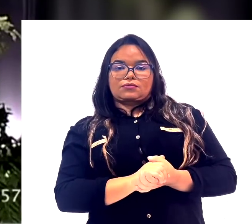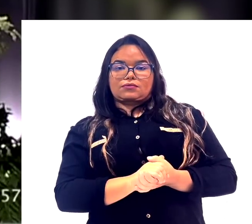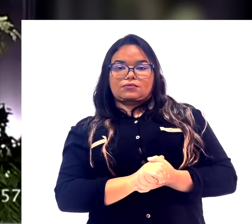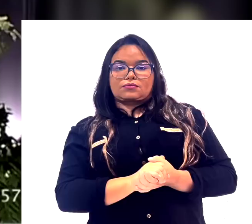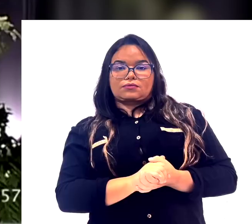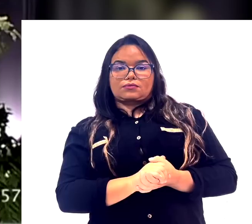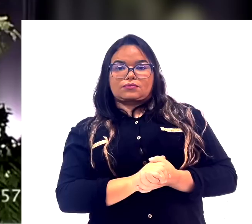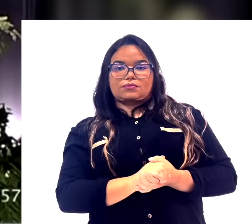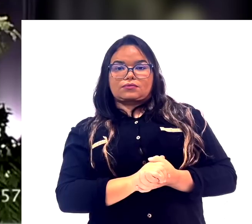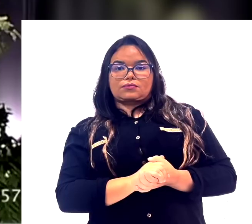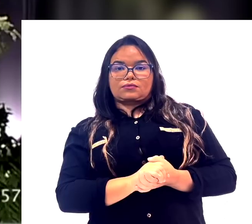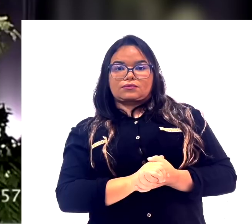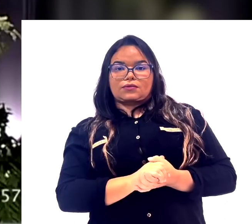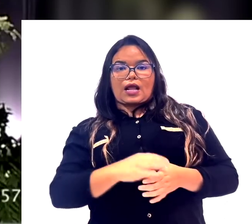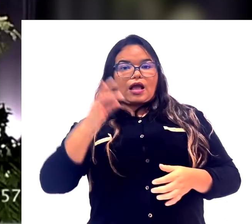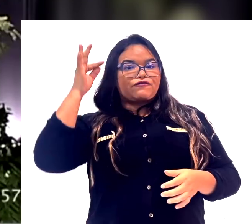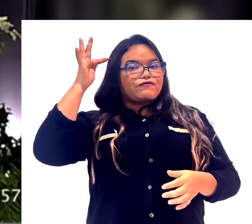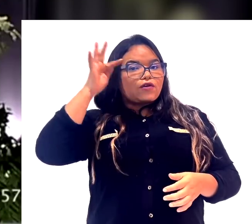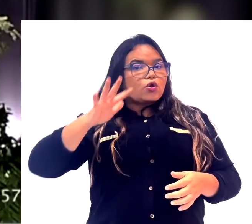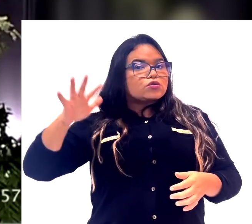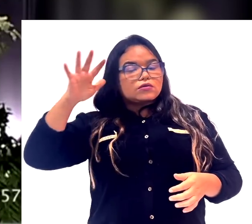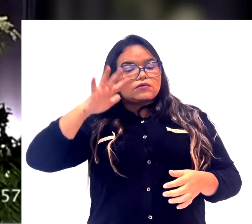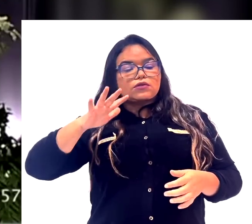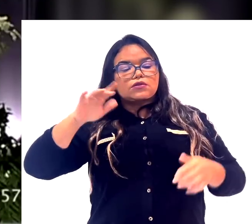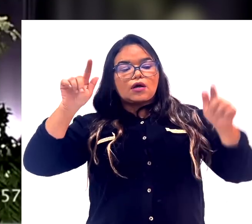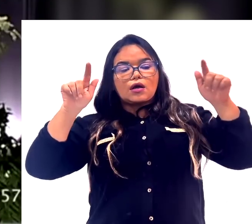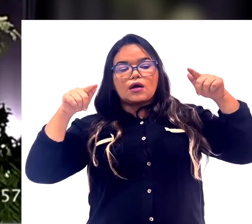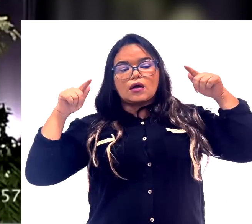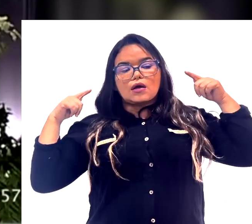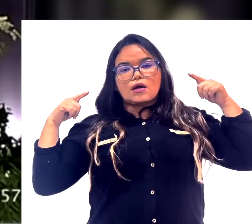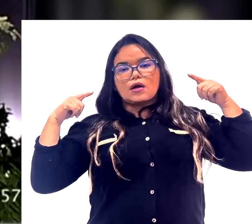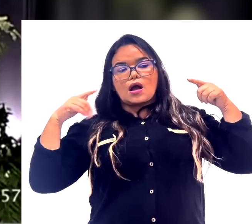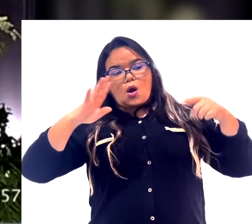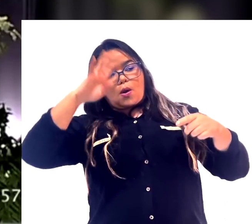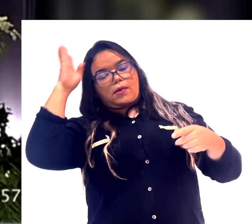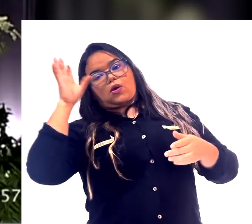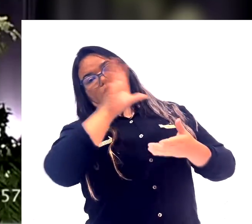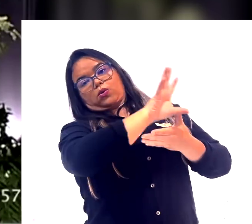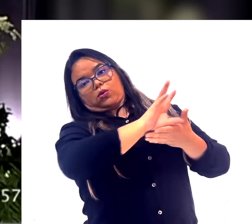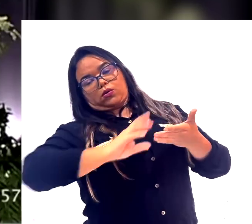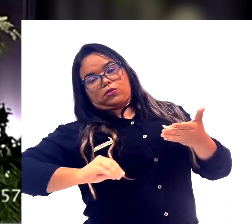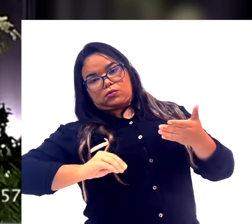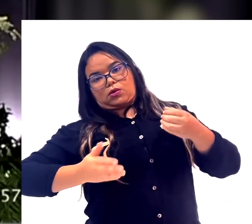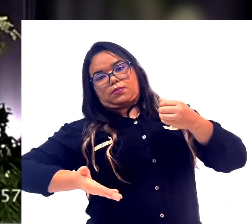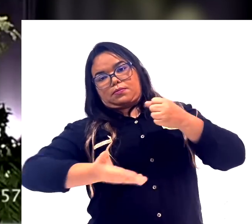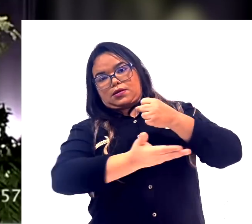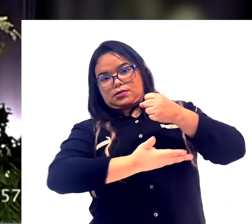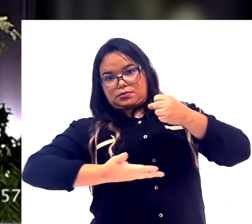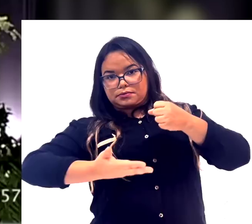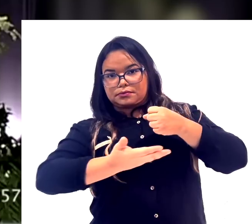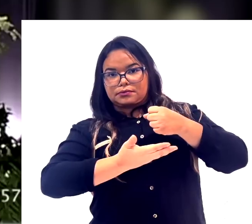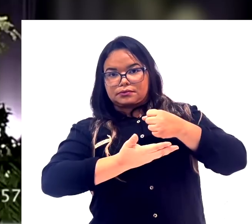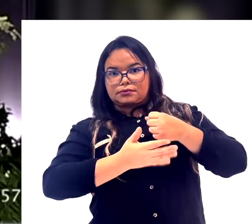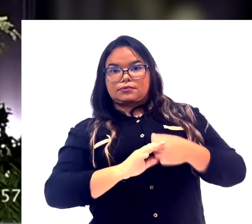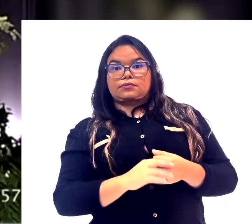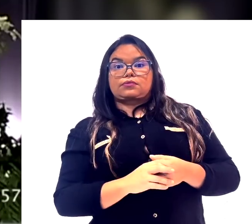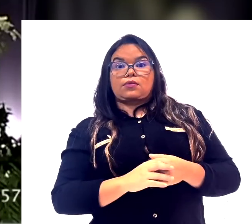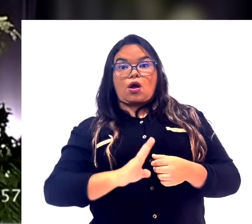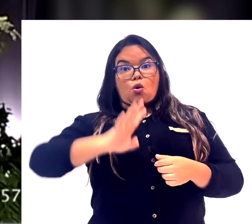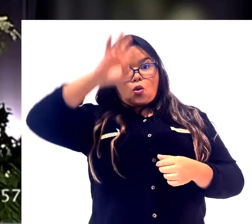A filosofia grega se tornou a base do Império Romano. E, de fato, quando Roma se dividiu nas duas